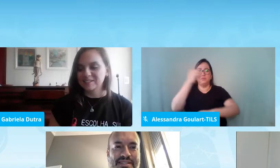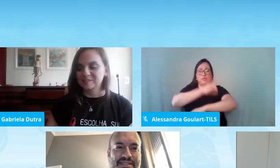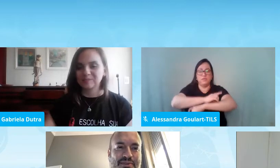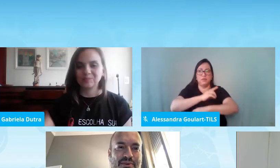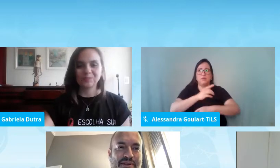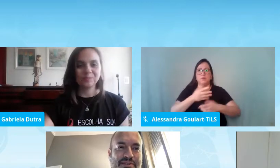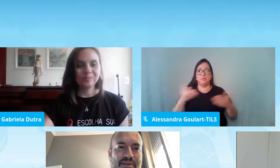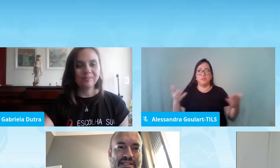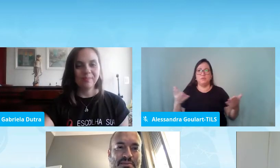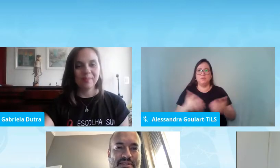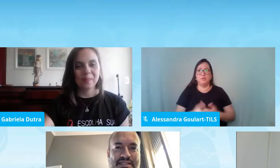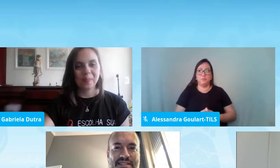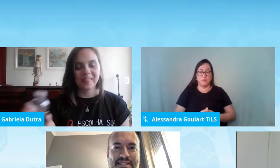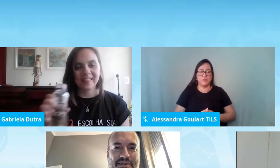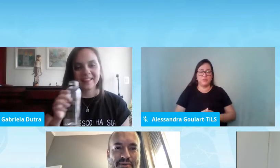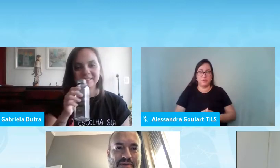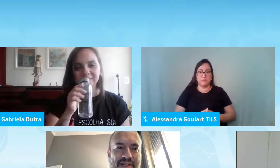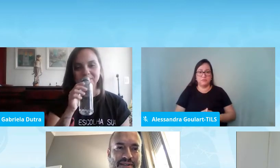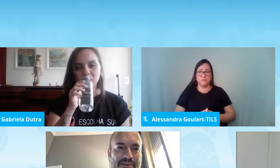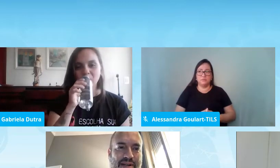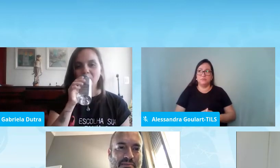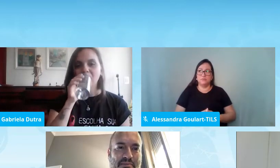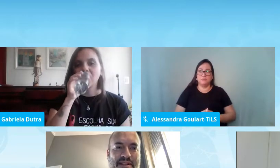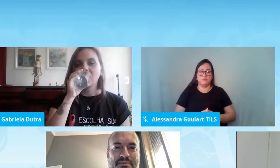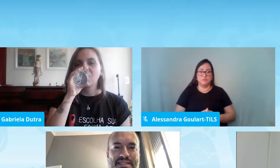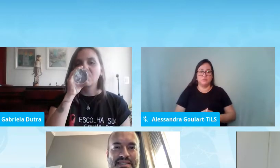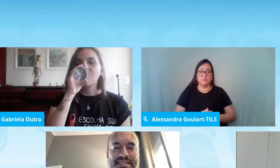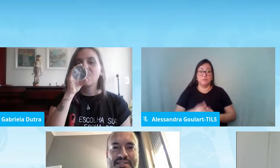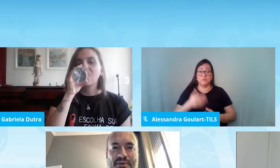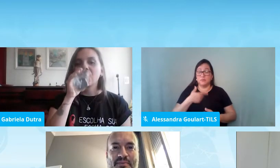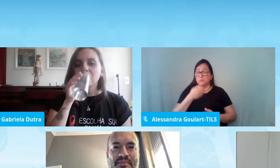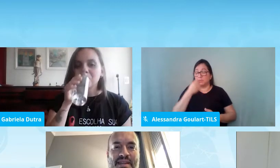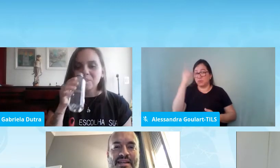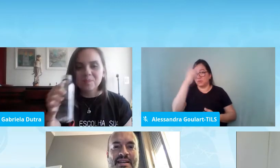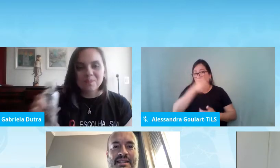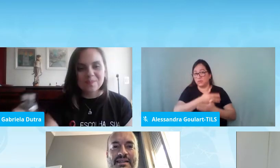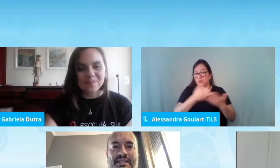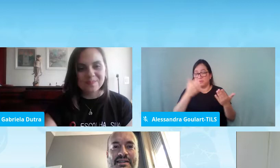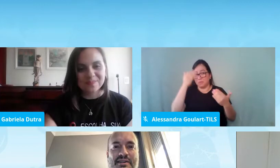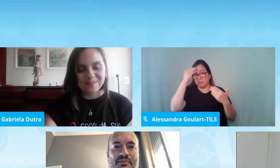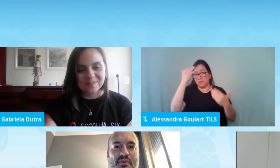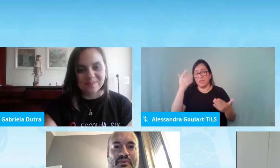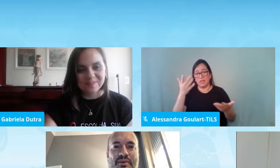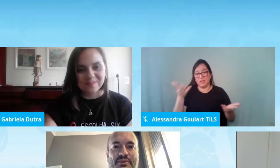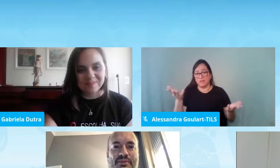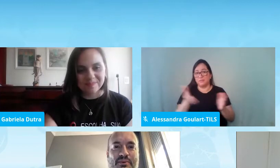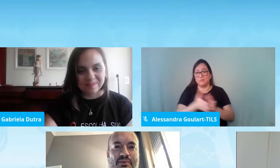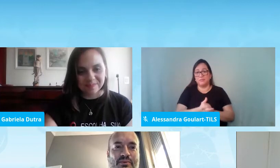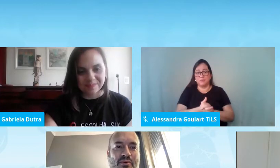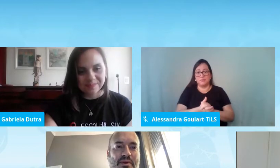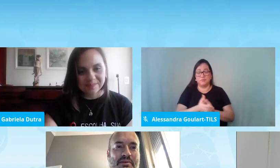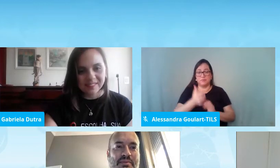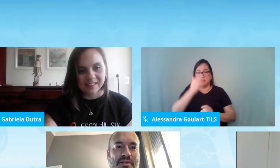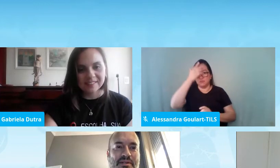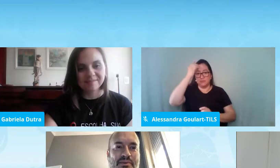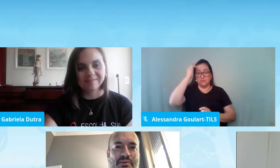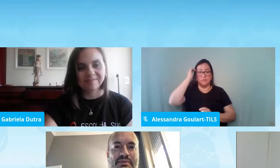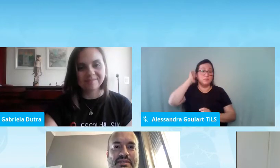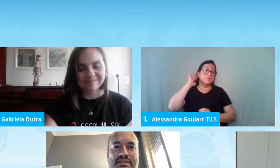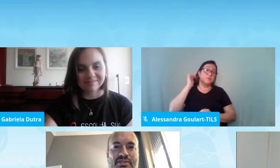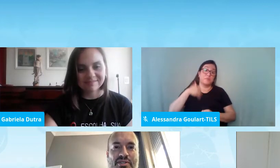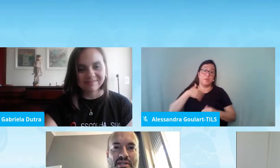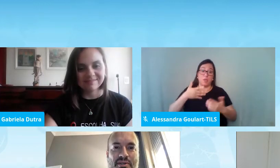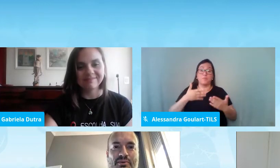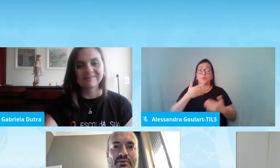Obrigado às colegas que me antecederam. Obrigado, Gabi, pela apresentação. Bom, eu sou um homem